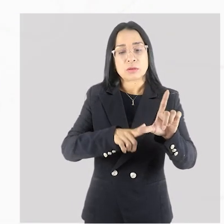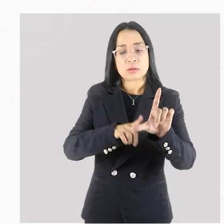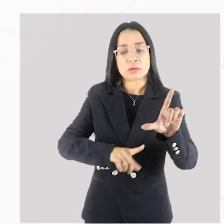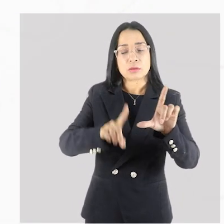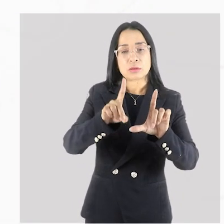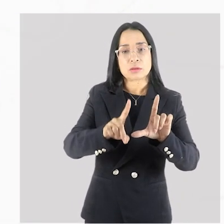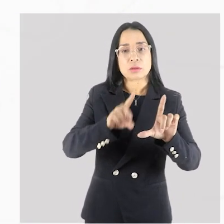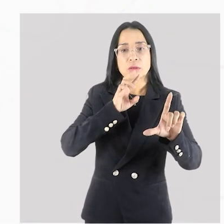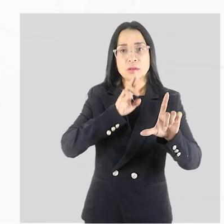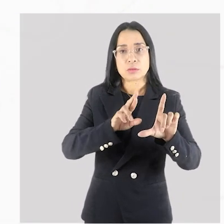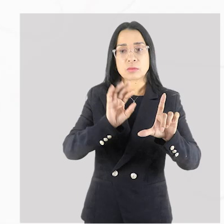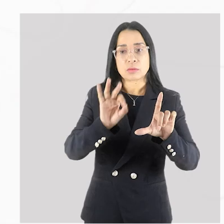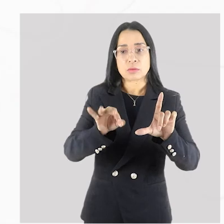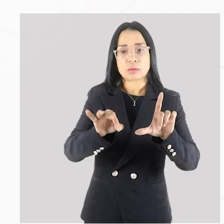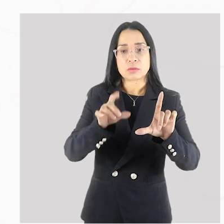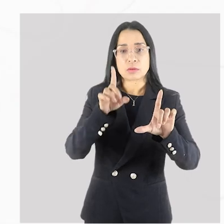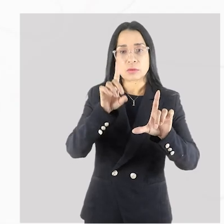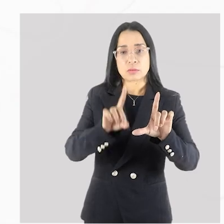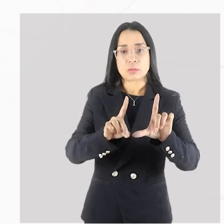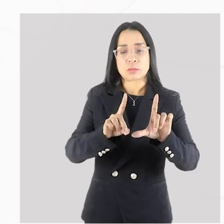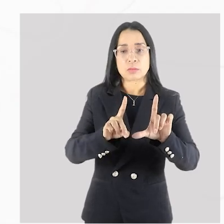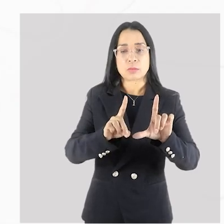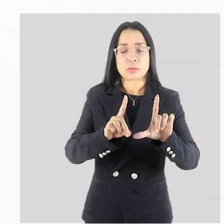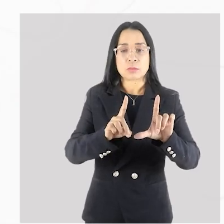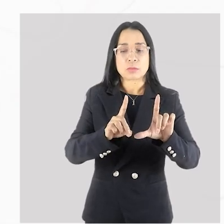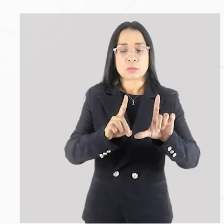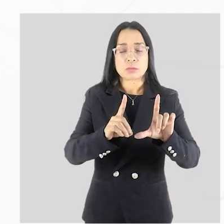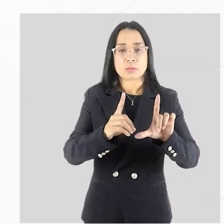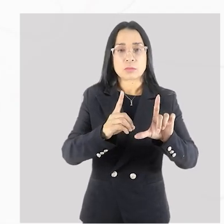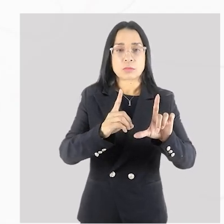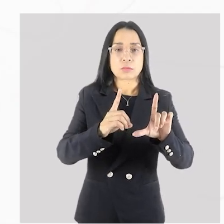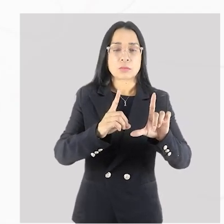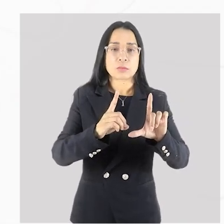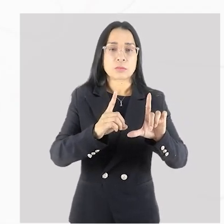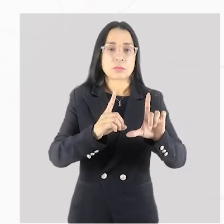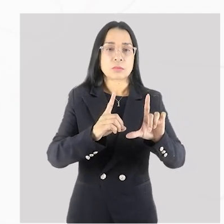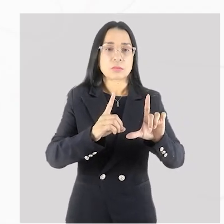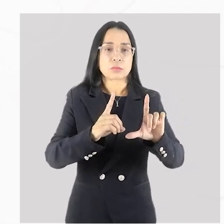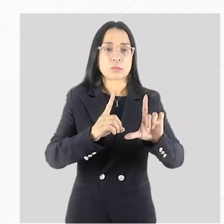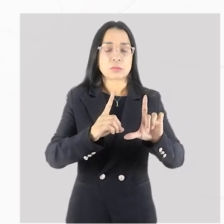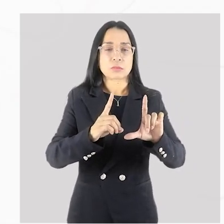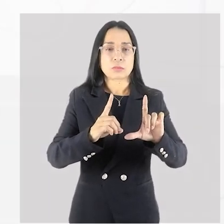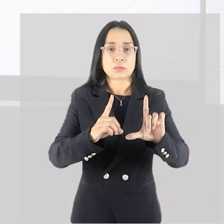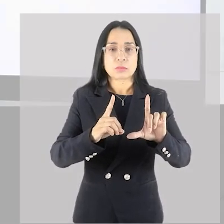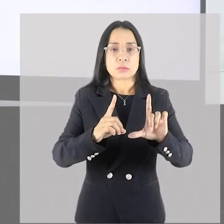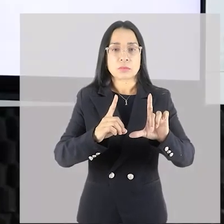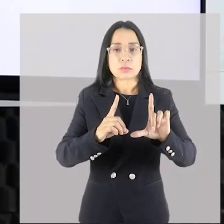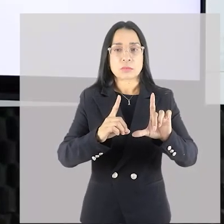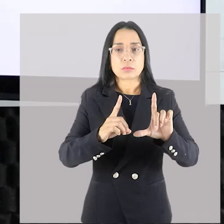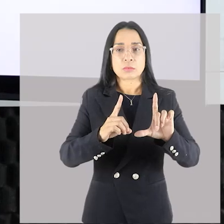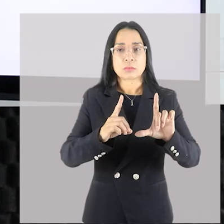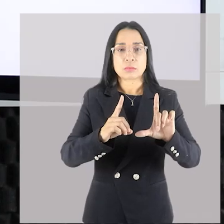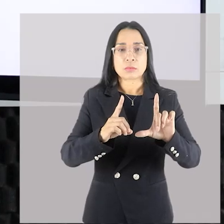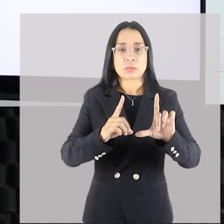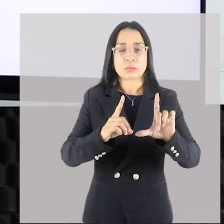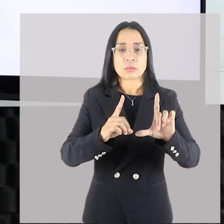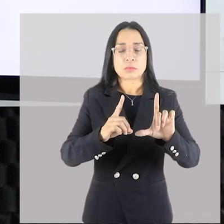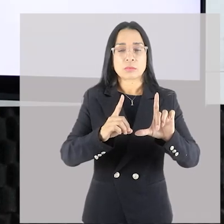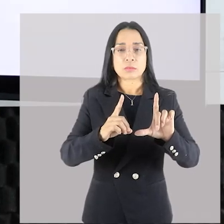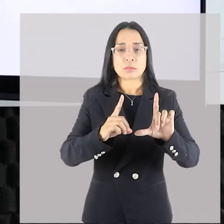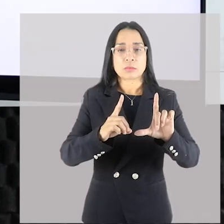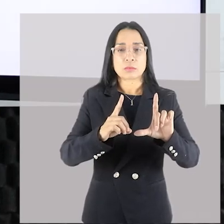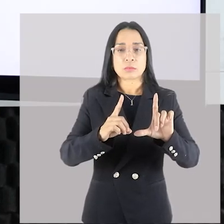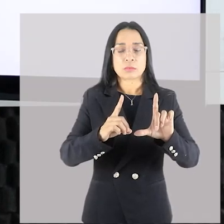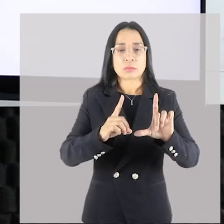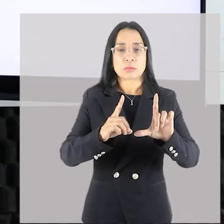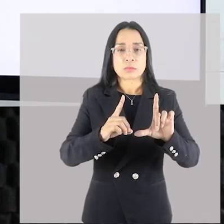correta. As competições elas representavam o maior encontro pacífico de todos os gregos, pois iniciavam-se com a suspensão de